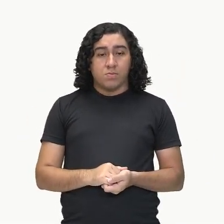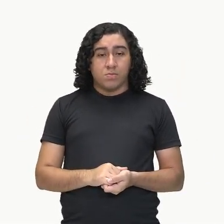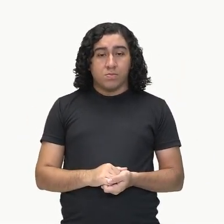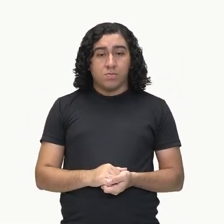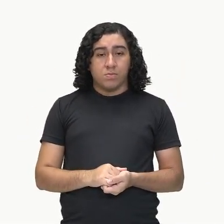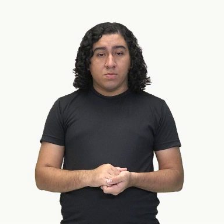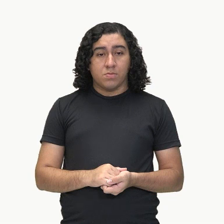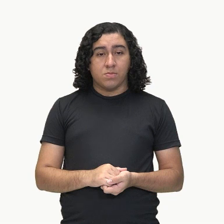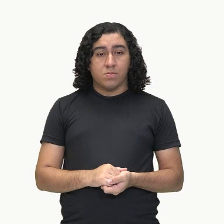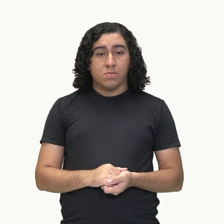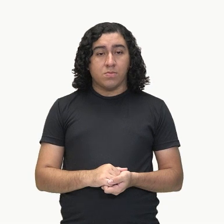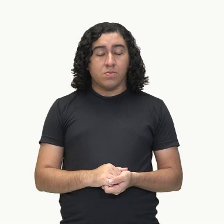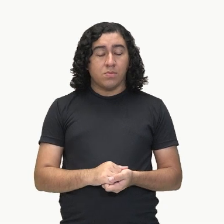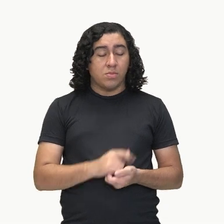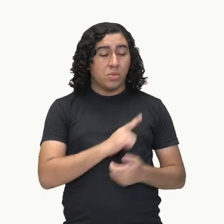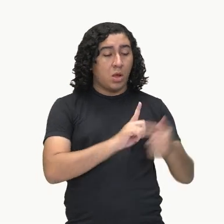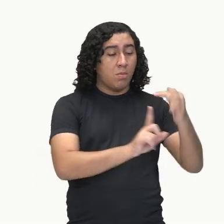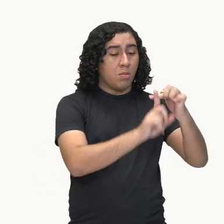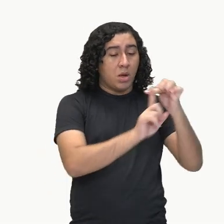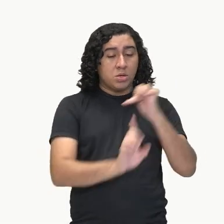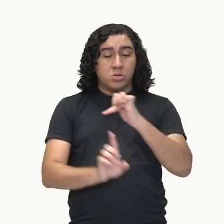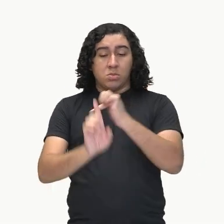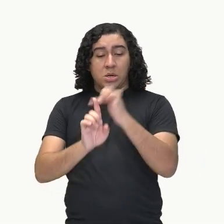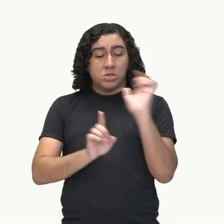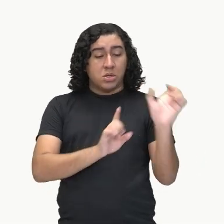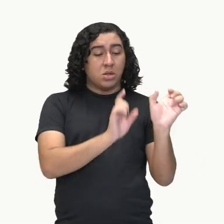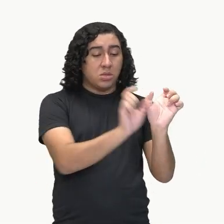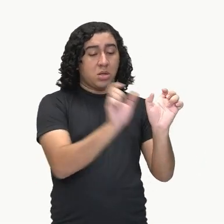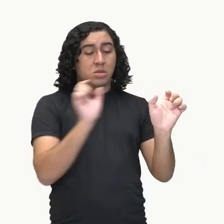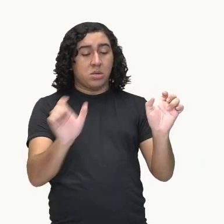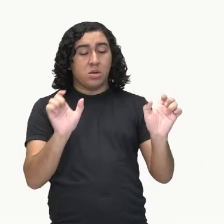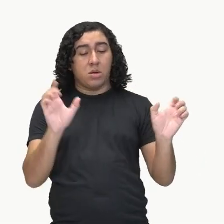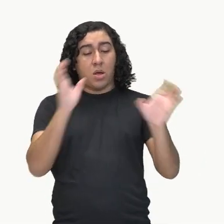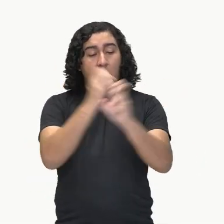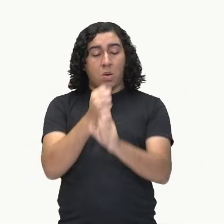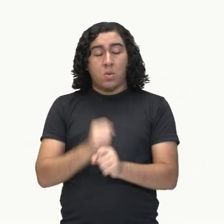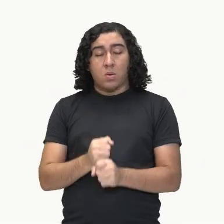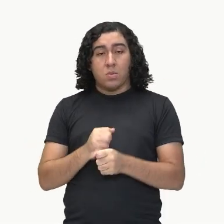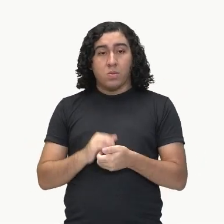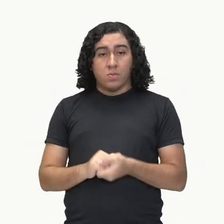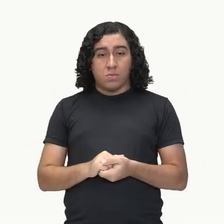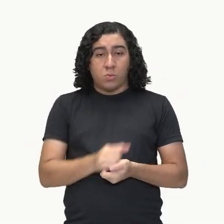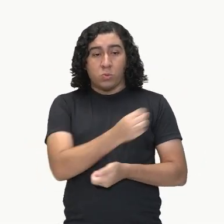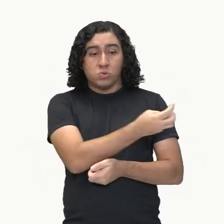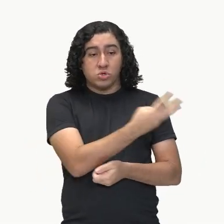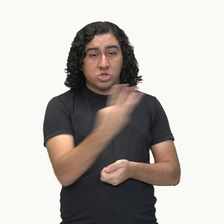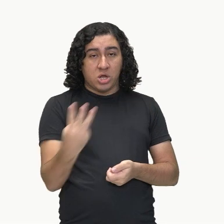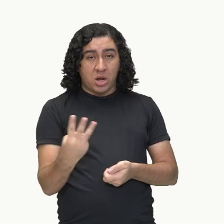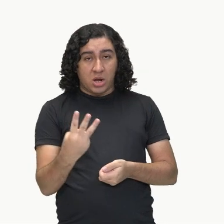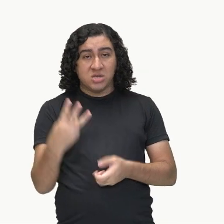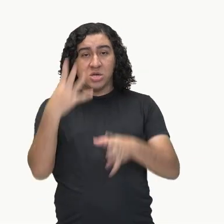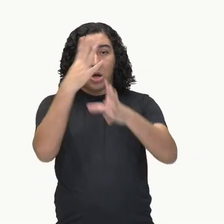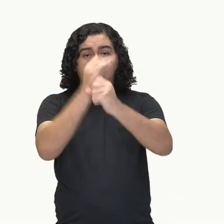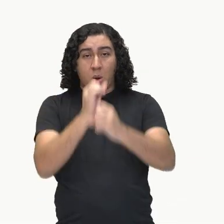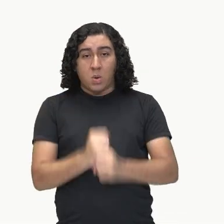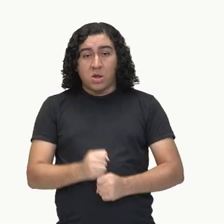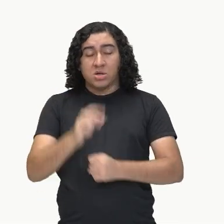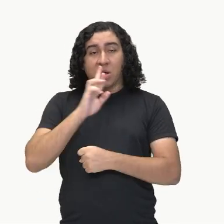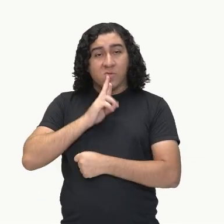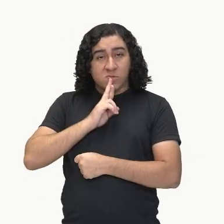resultado da adição entre esses 3 polinômios. Então, a adição entre esses 3 polinômios que